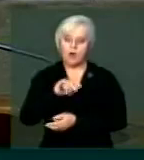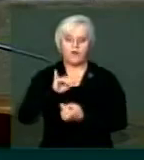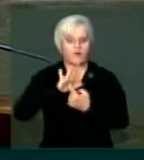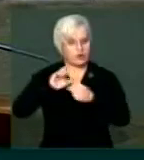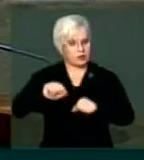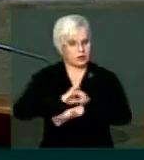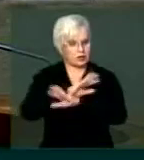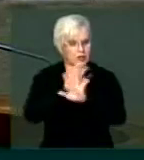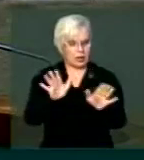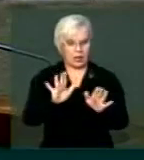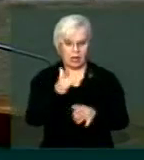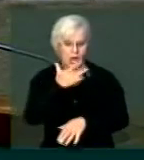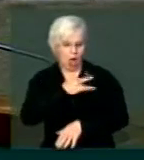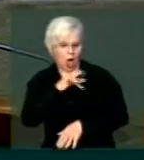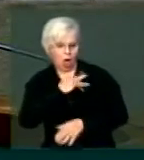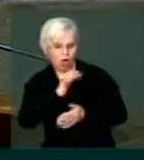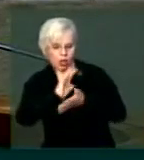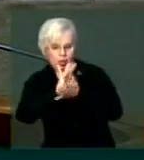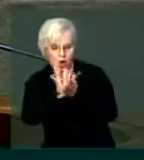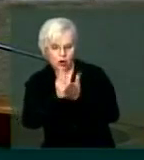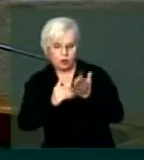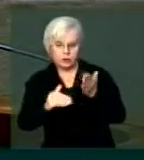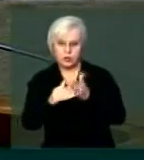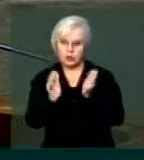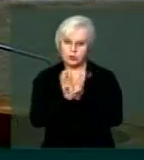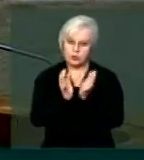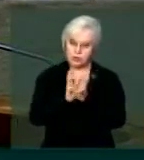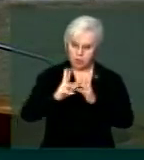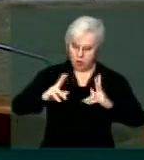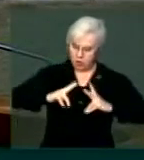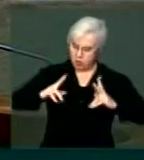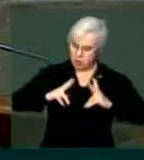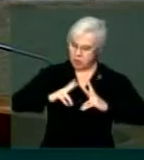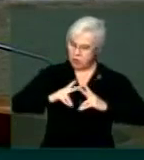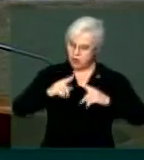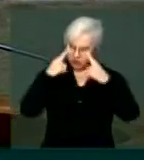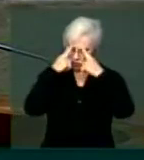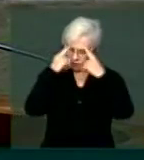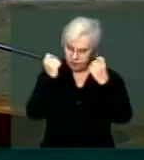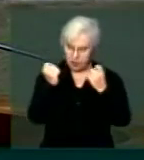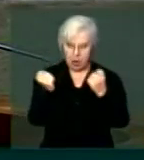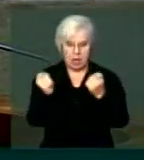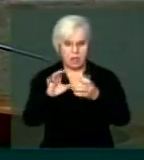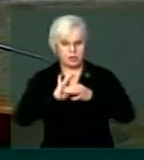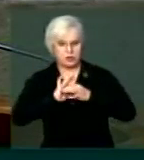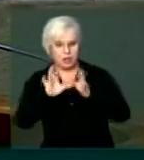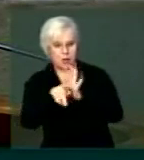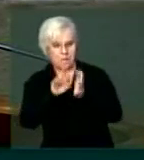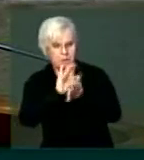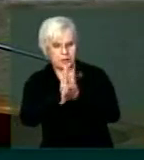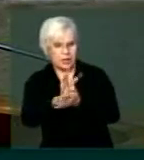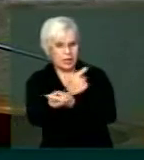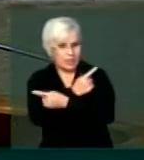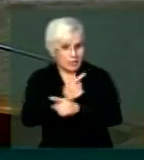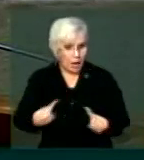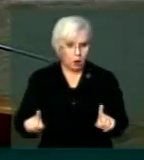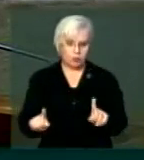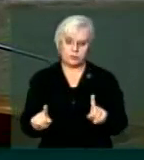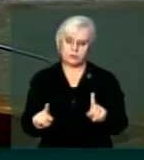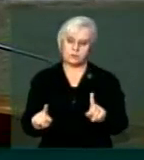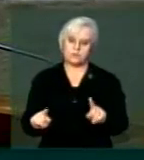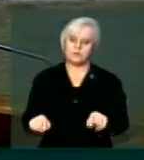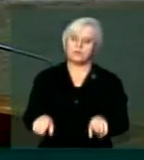nenhuma condescendência com a visão privatista, de violência, de concessão a preconceitos,